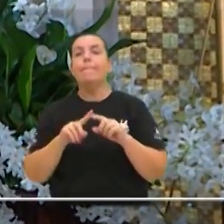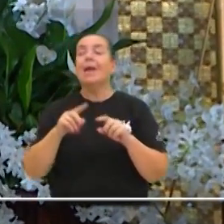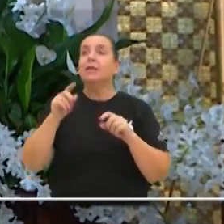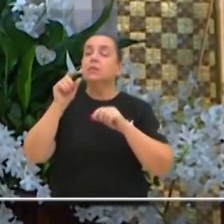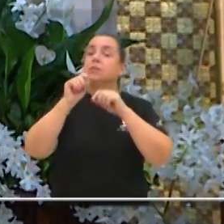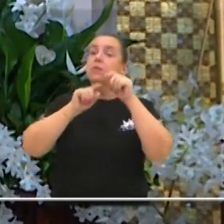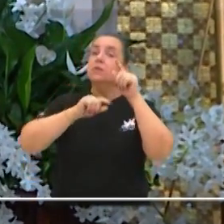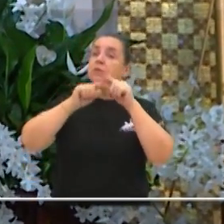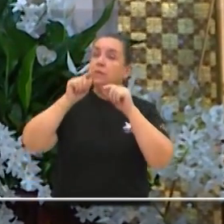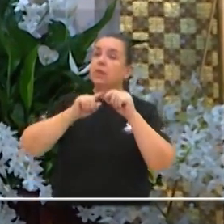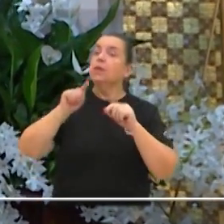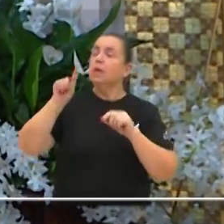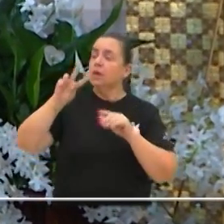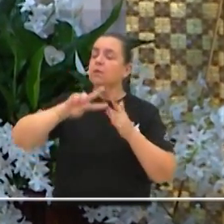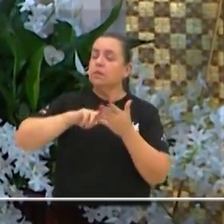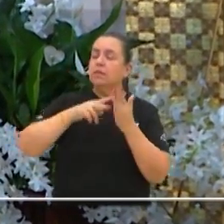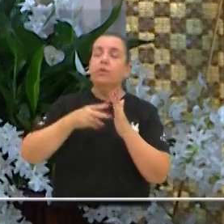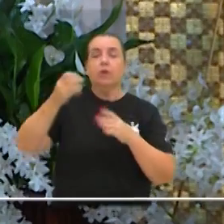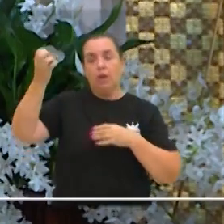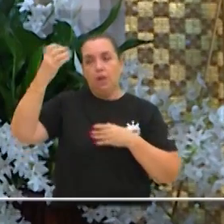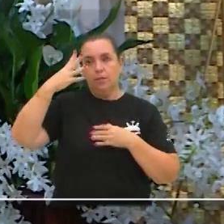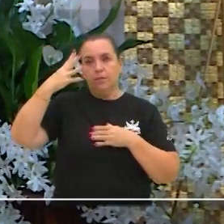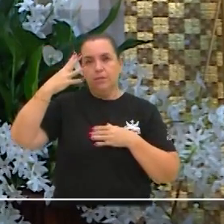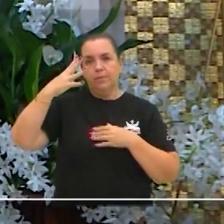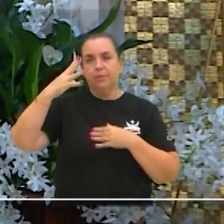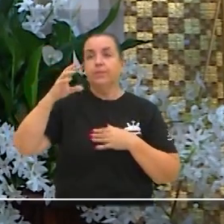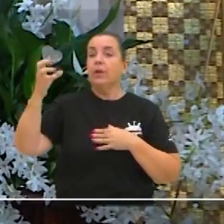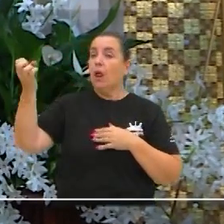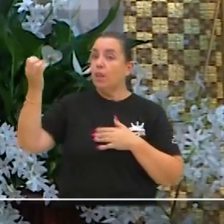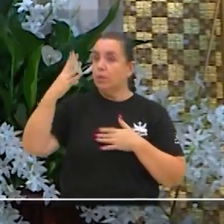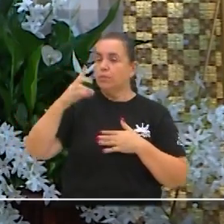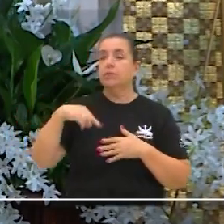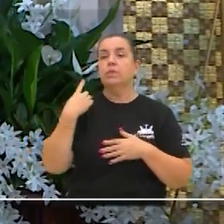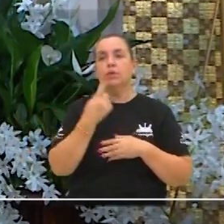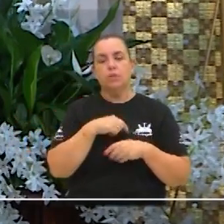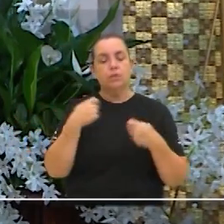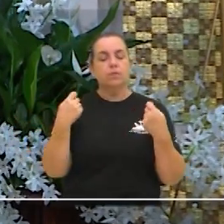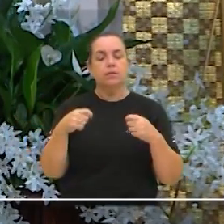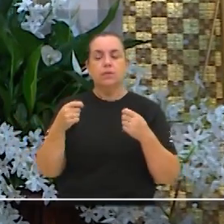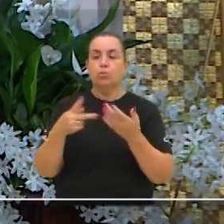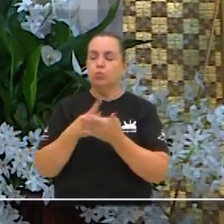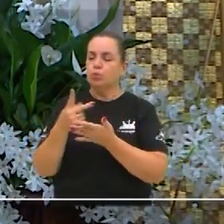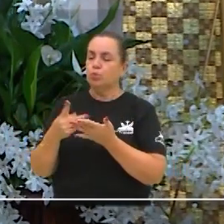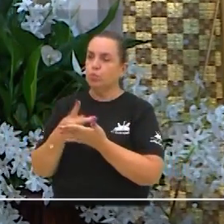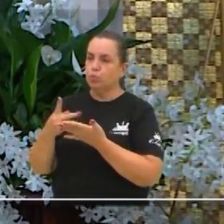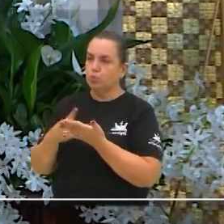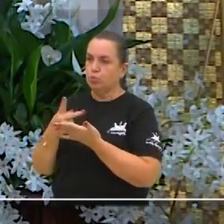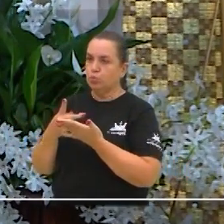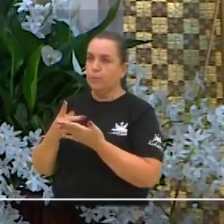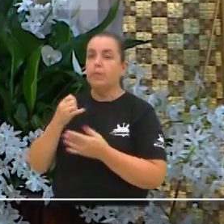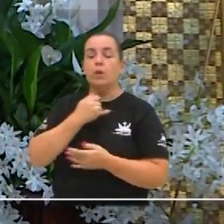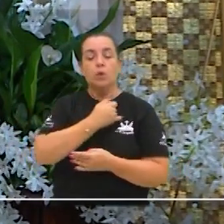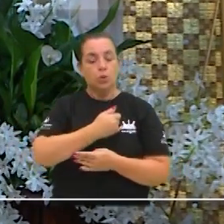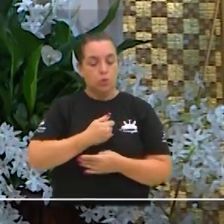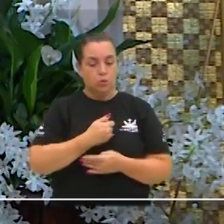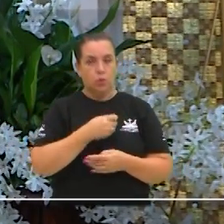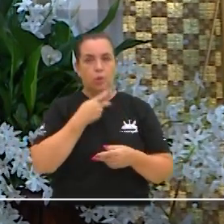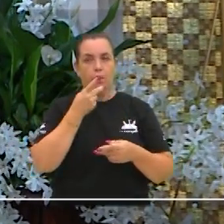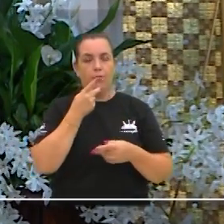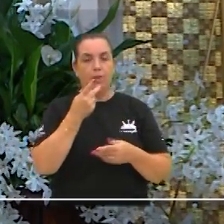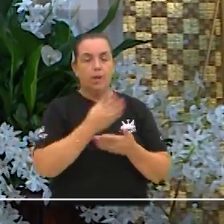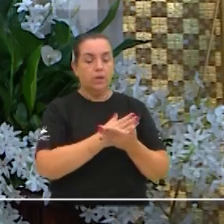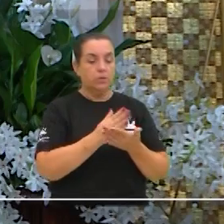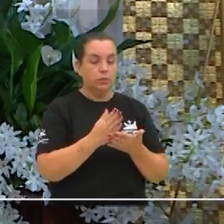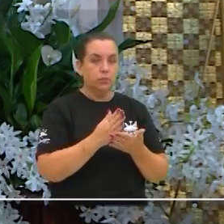luz, impressionante, luz que nós devemos buscar. João fala no início do